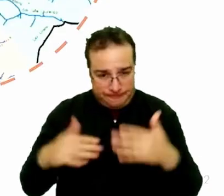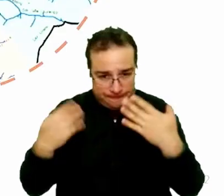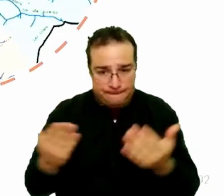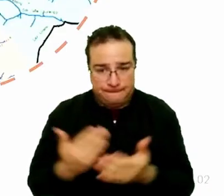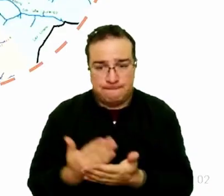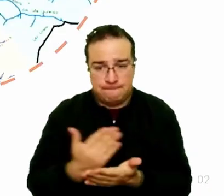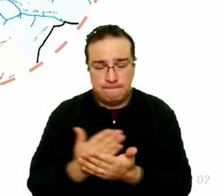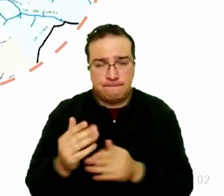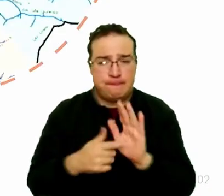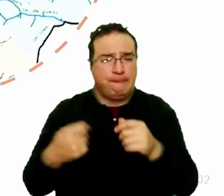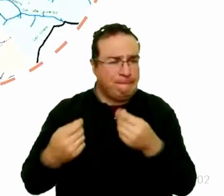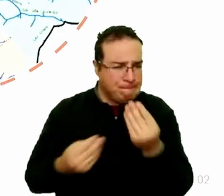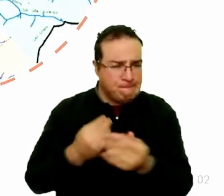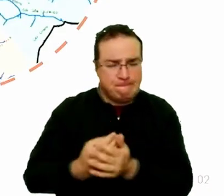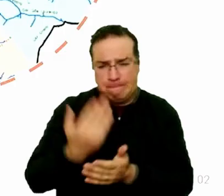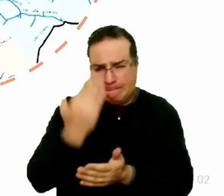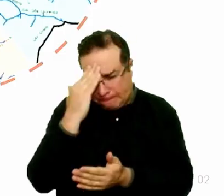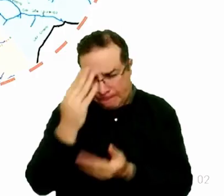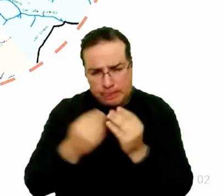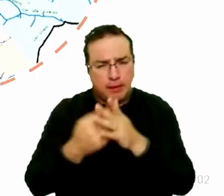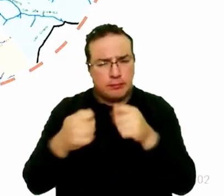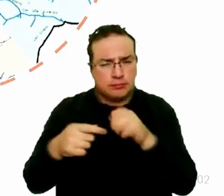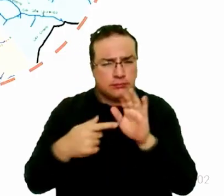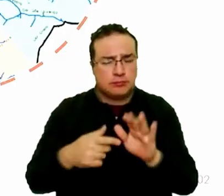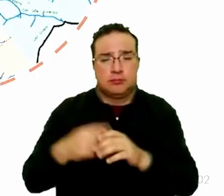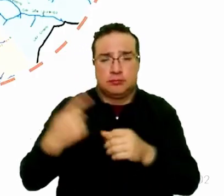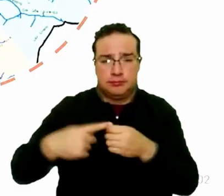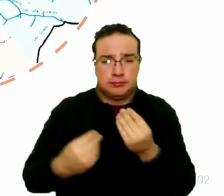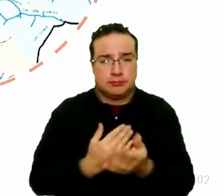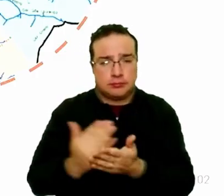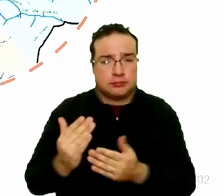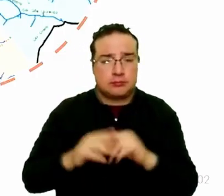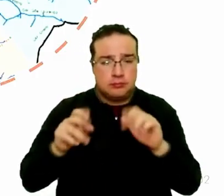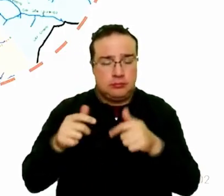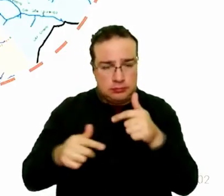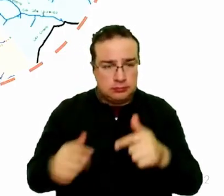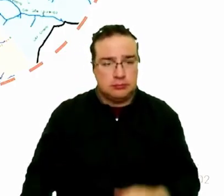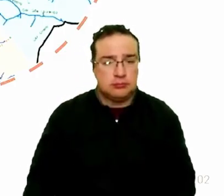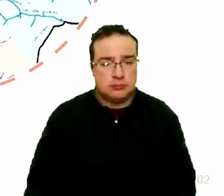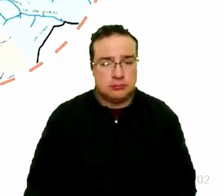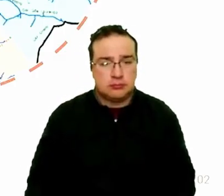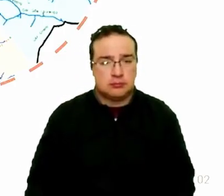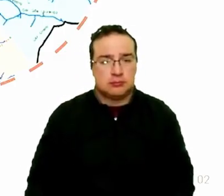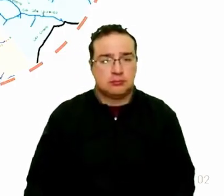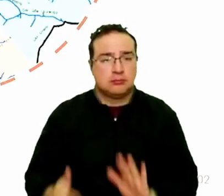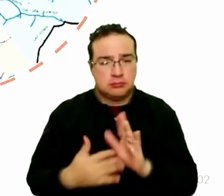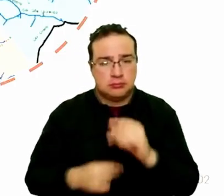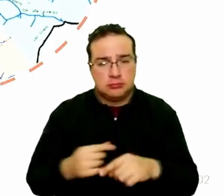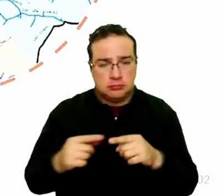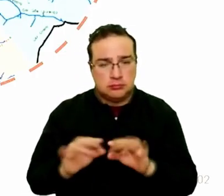Então, a partir dessas necessidades, entendendo, né, essas necessidades da cidade, é que surgiu o tema desse trabalho, com uma proposta